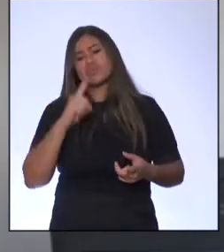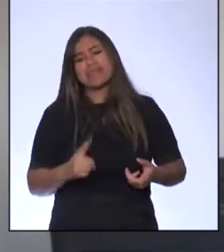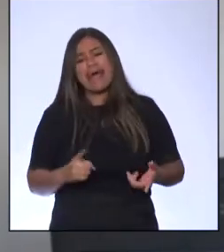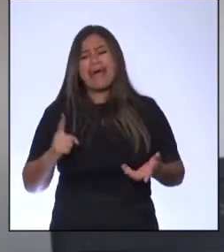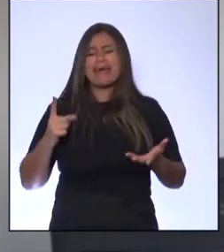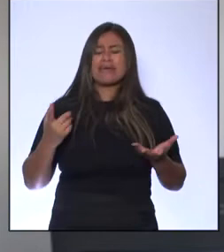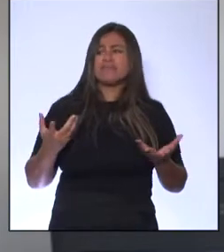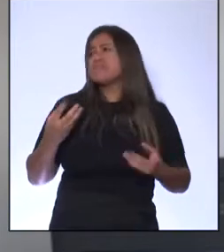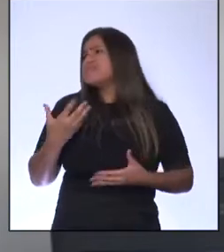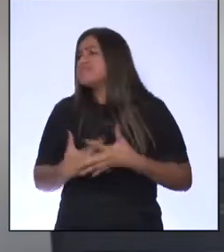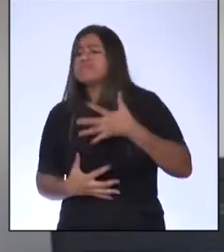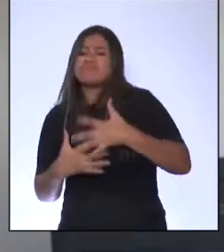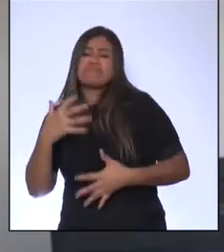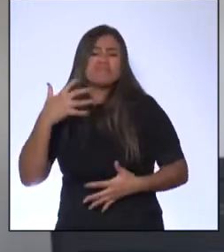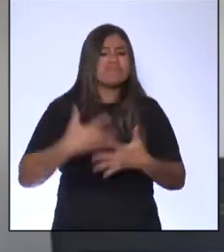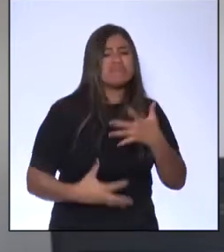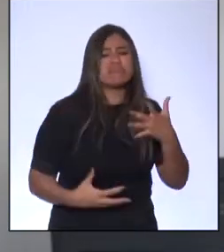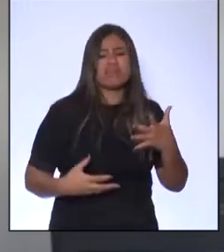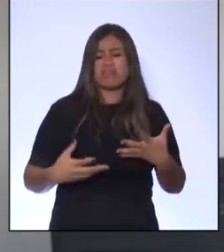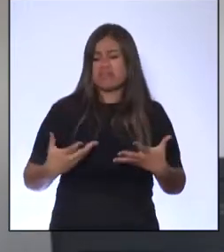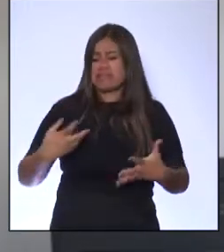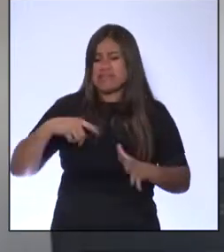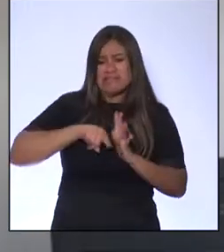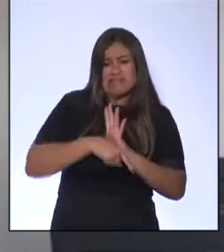complexo, né,